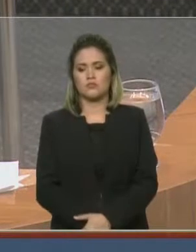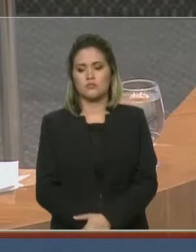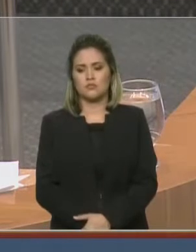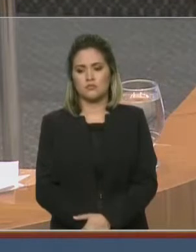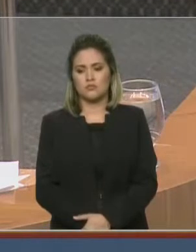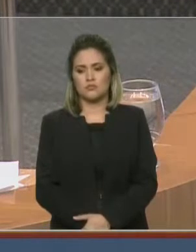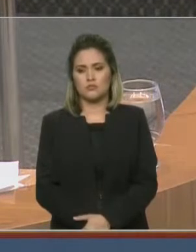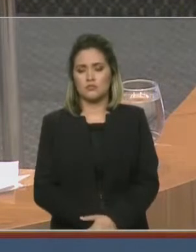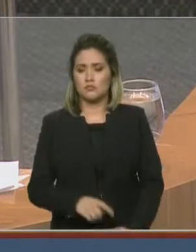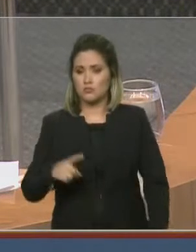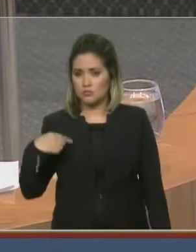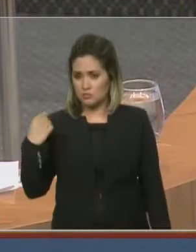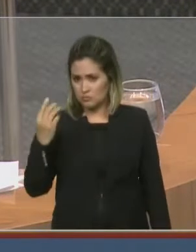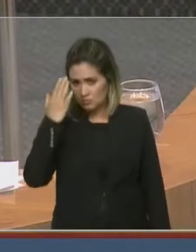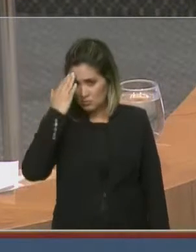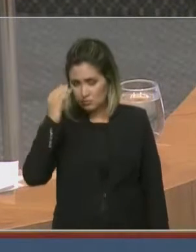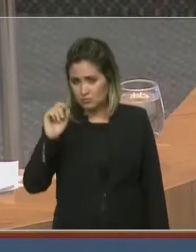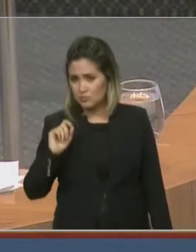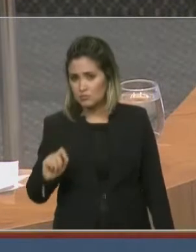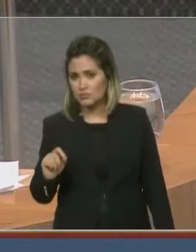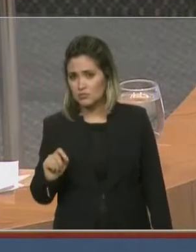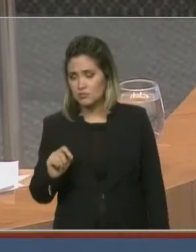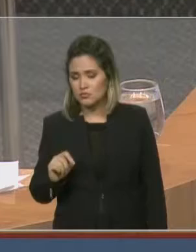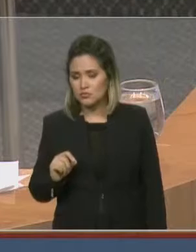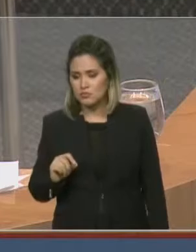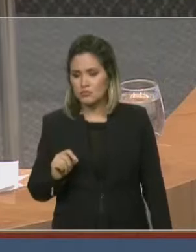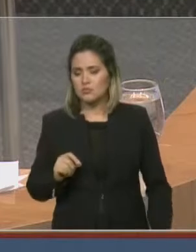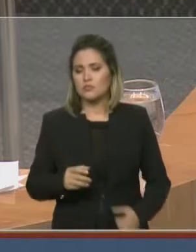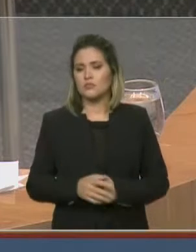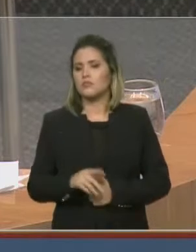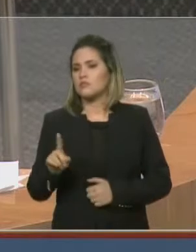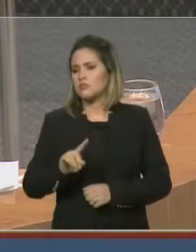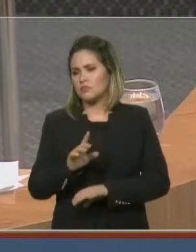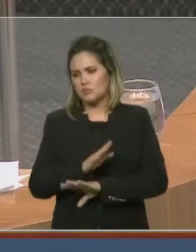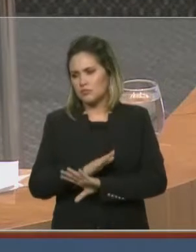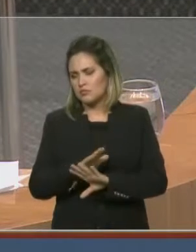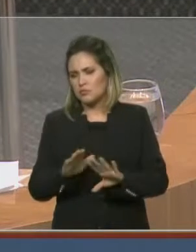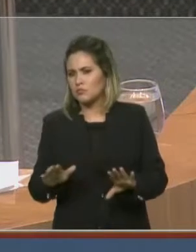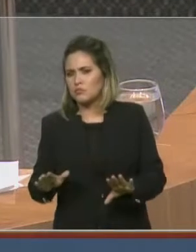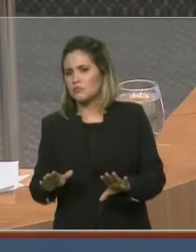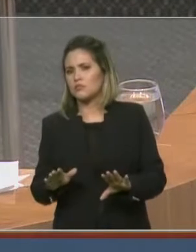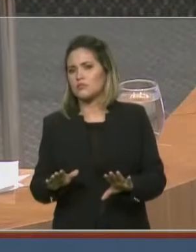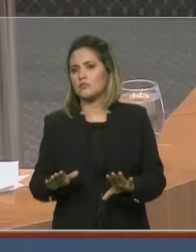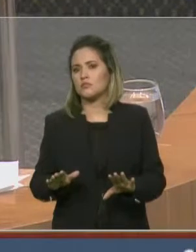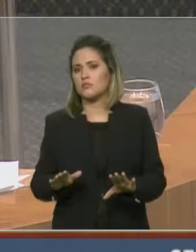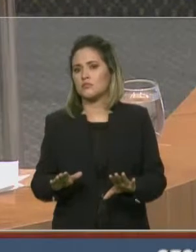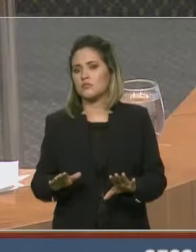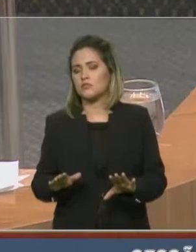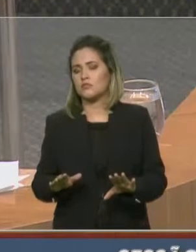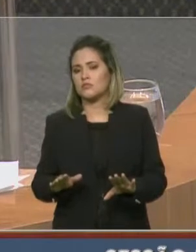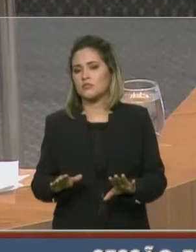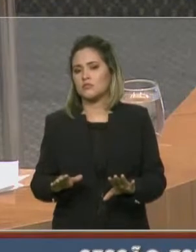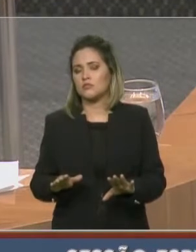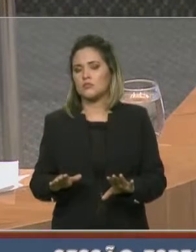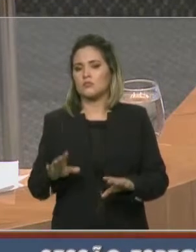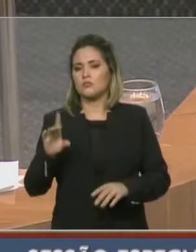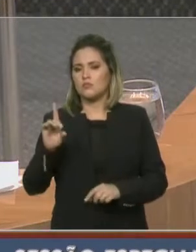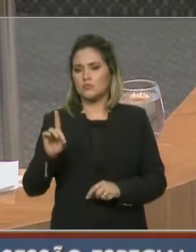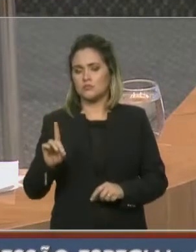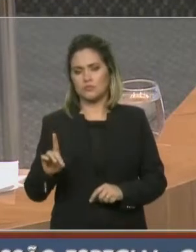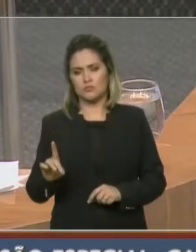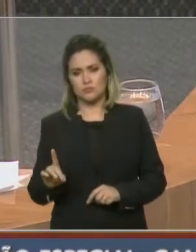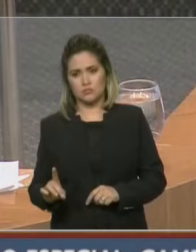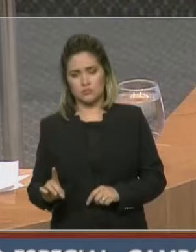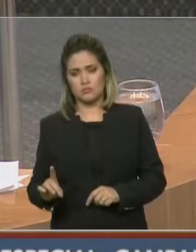com o voto. É necessário que haja mobilização para conscientizar